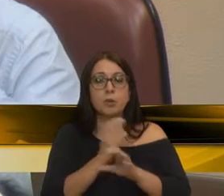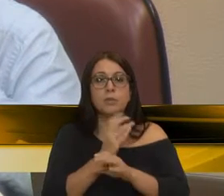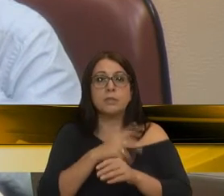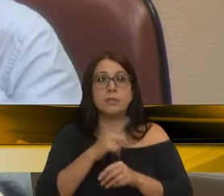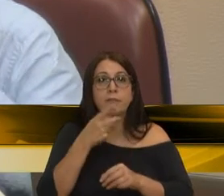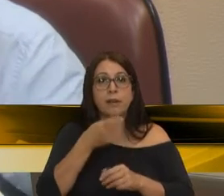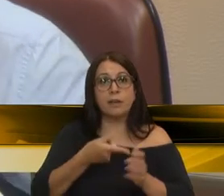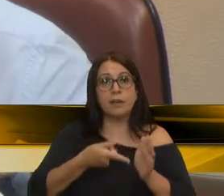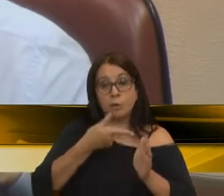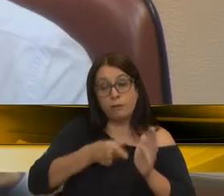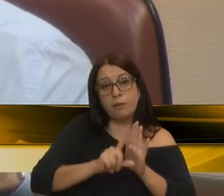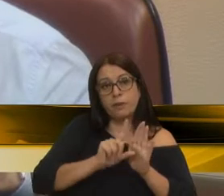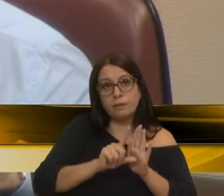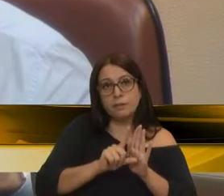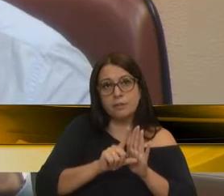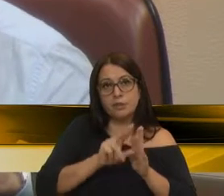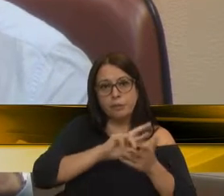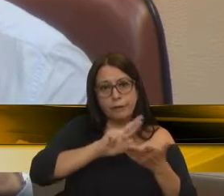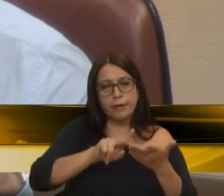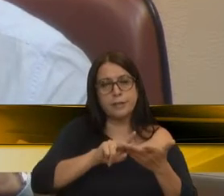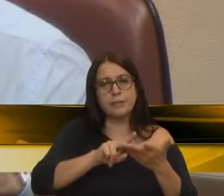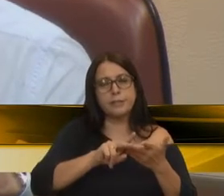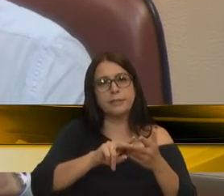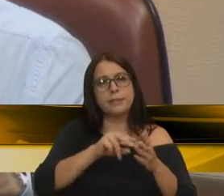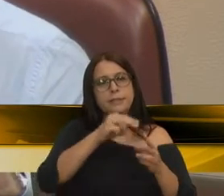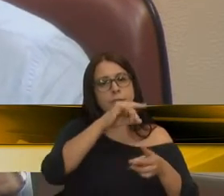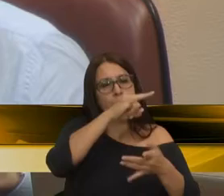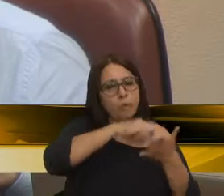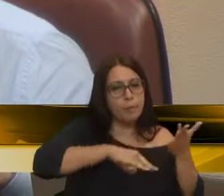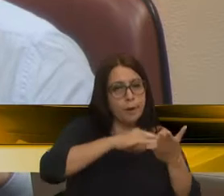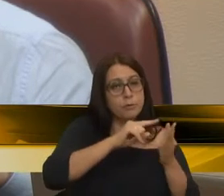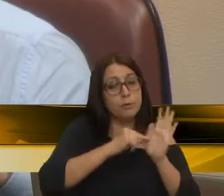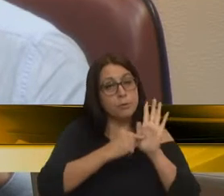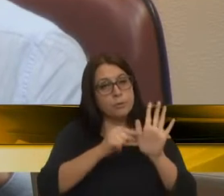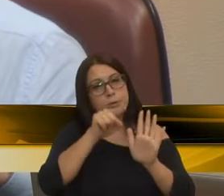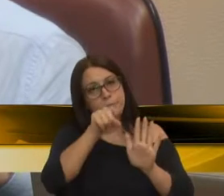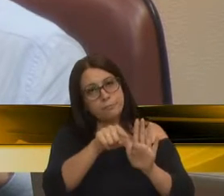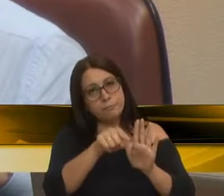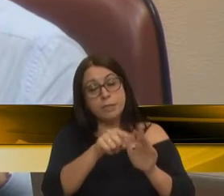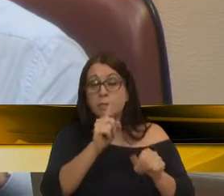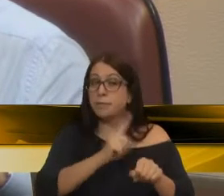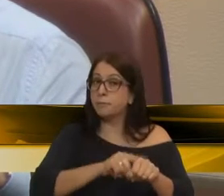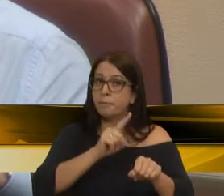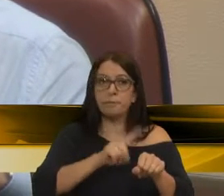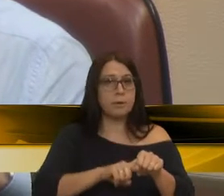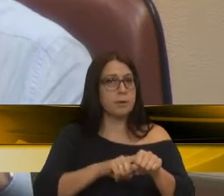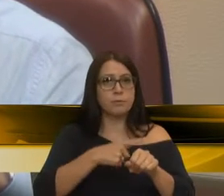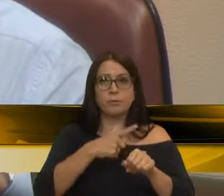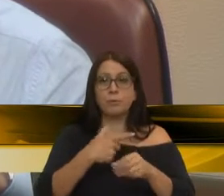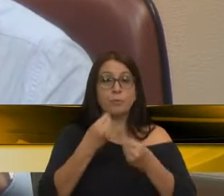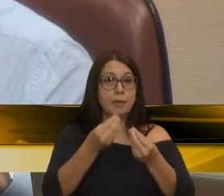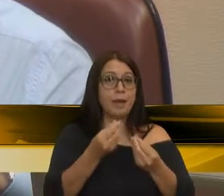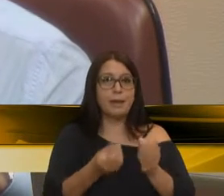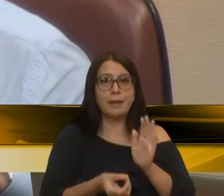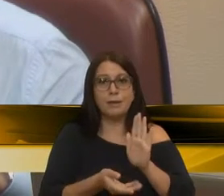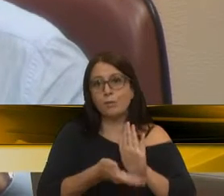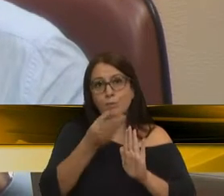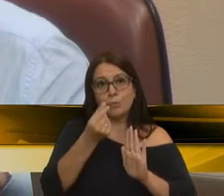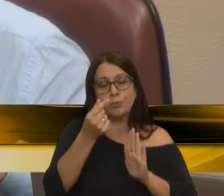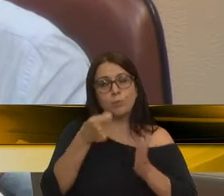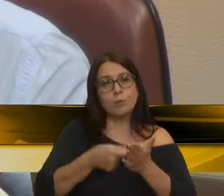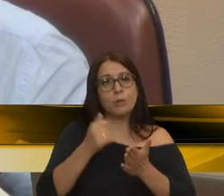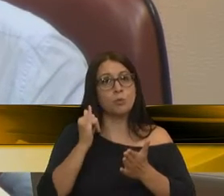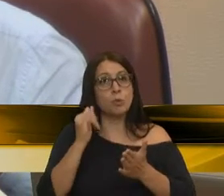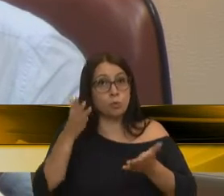anteriores em diversos memorandos que lhe enviei que neste momento não conceder nenhum reajuste as tarifas atuais